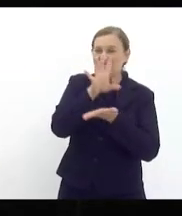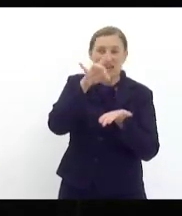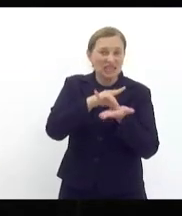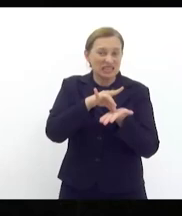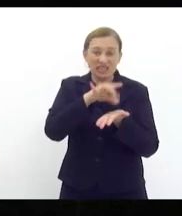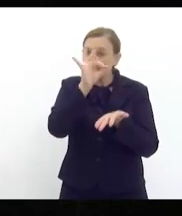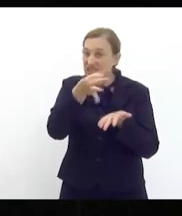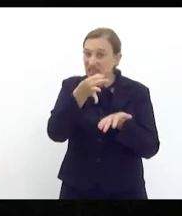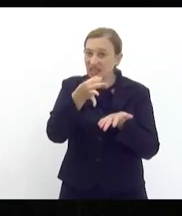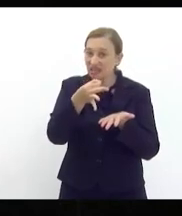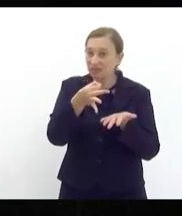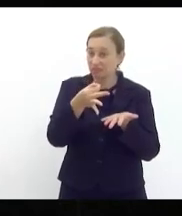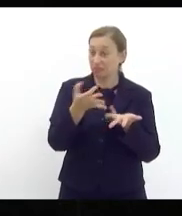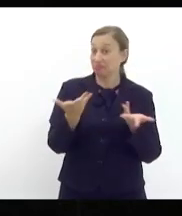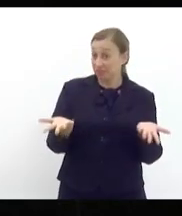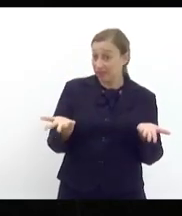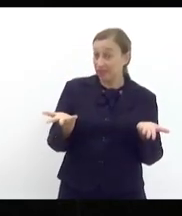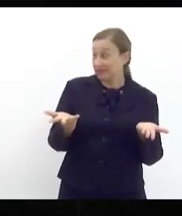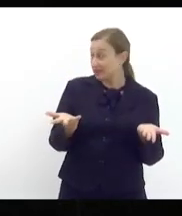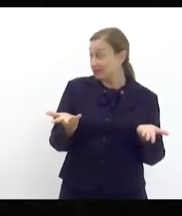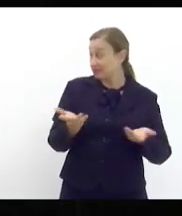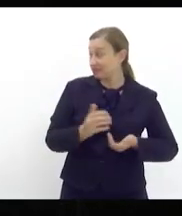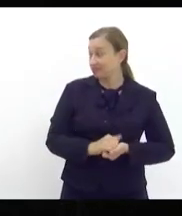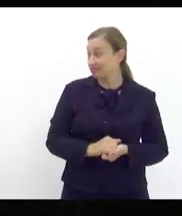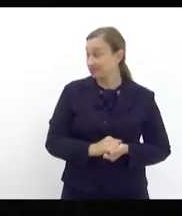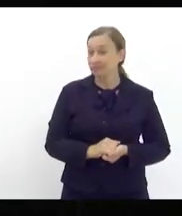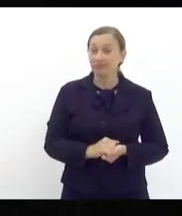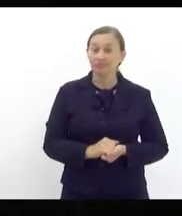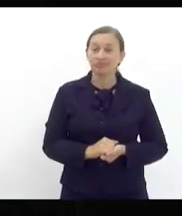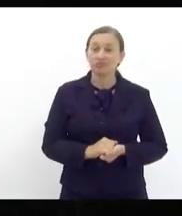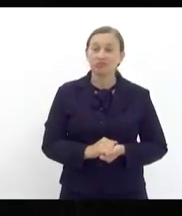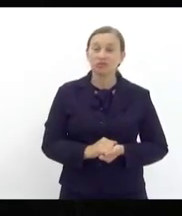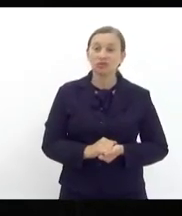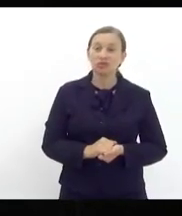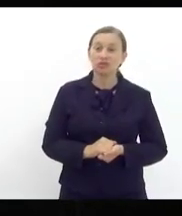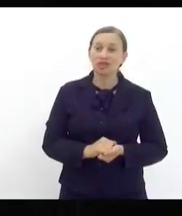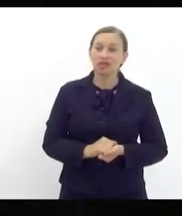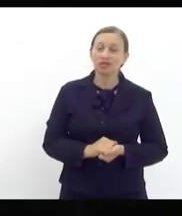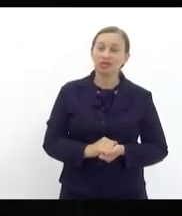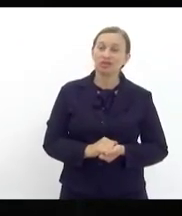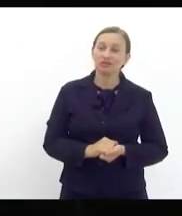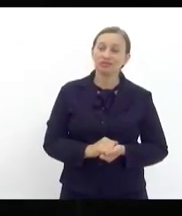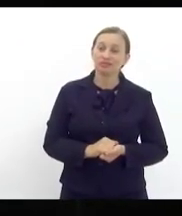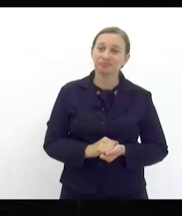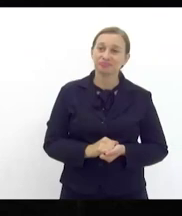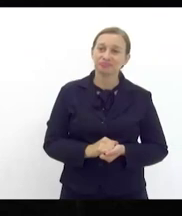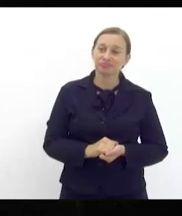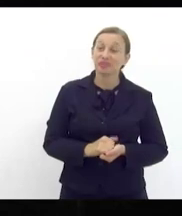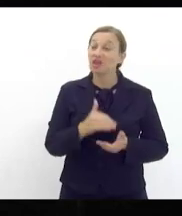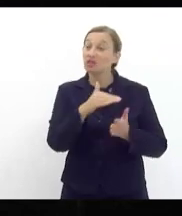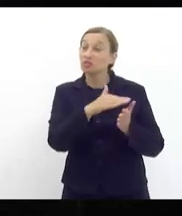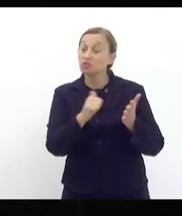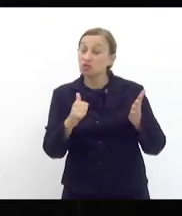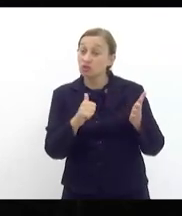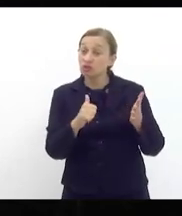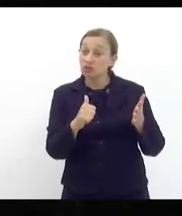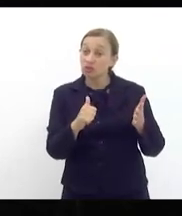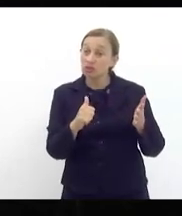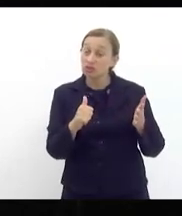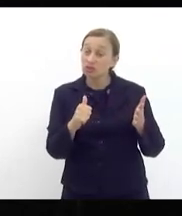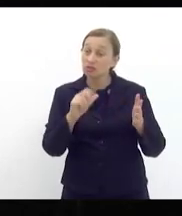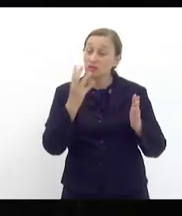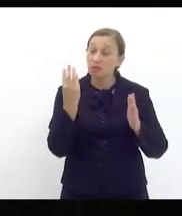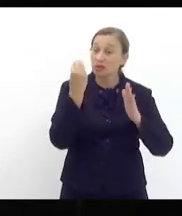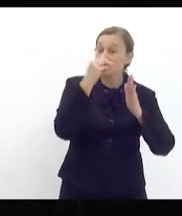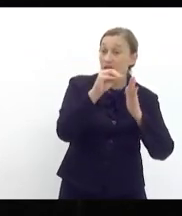concreta esse tipo de coisa então é para poder lacrar para poder tirar para poder botar na rede